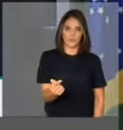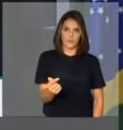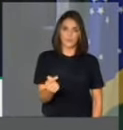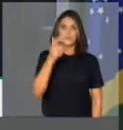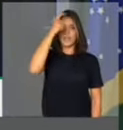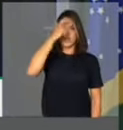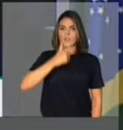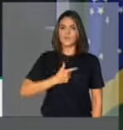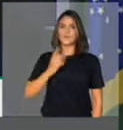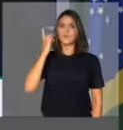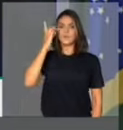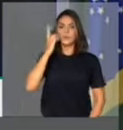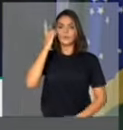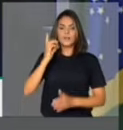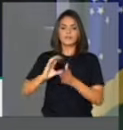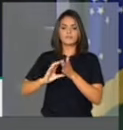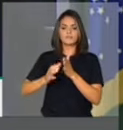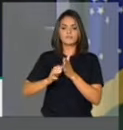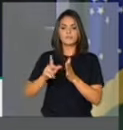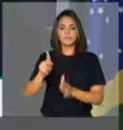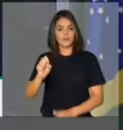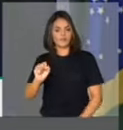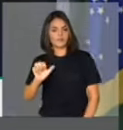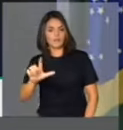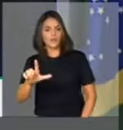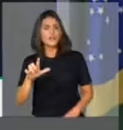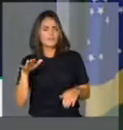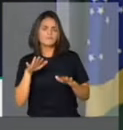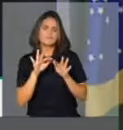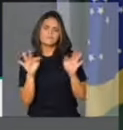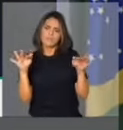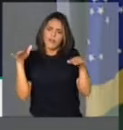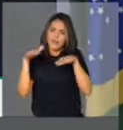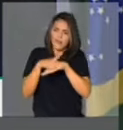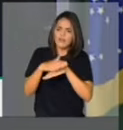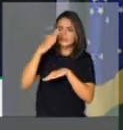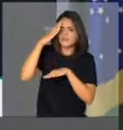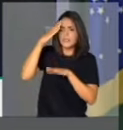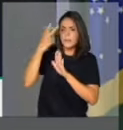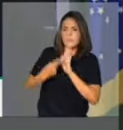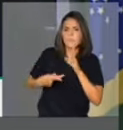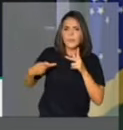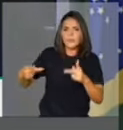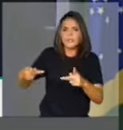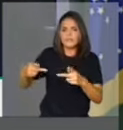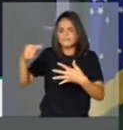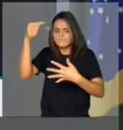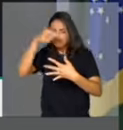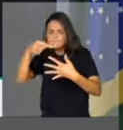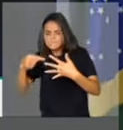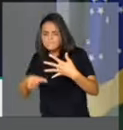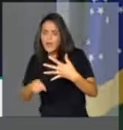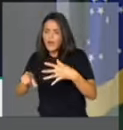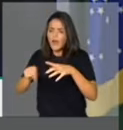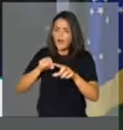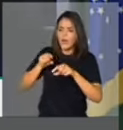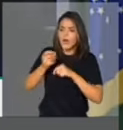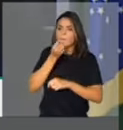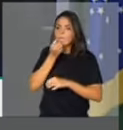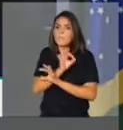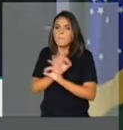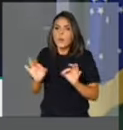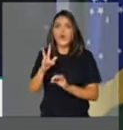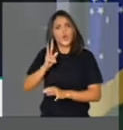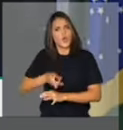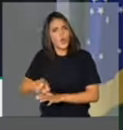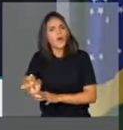como deputado do PSL, tenho a humildade de reconhecer bons projetos, que eles continuem e sejam